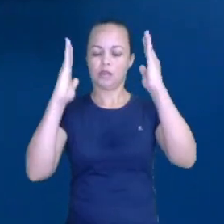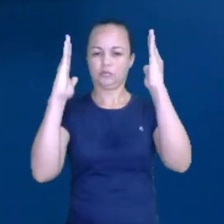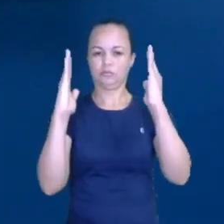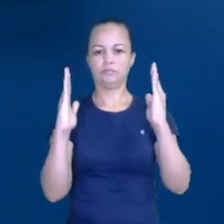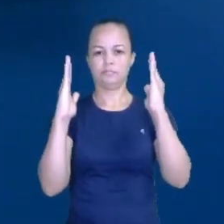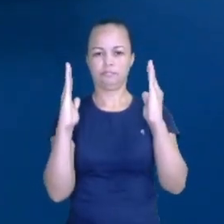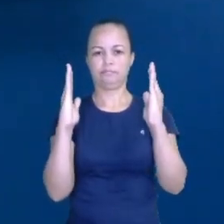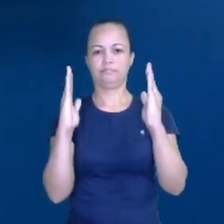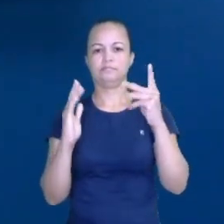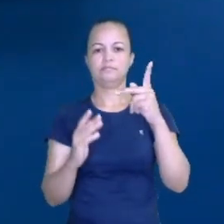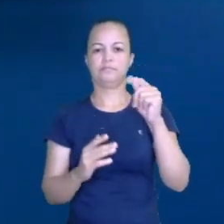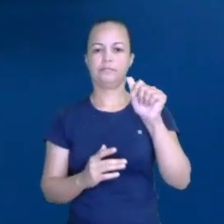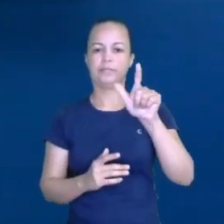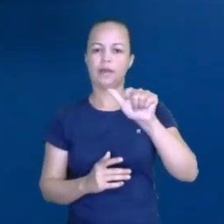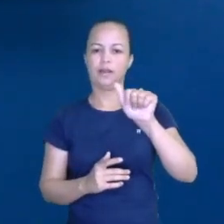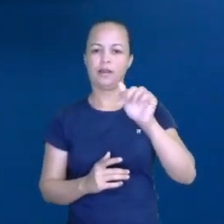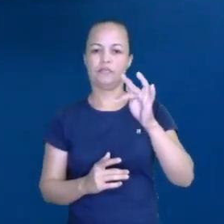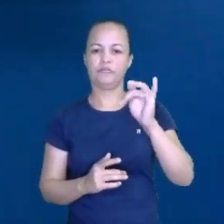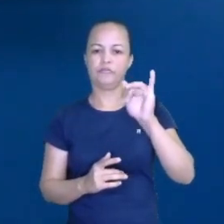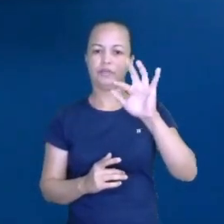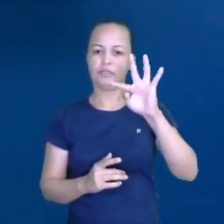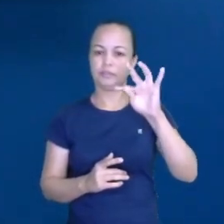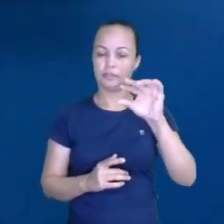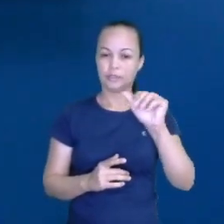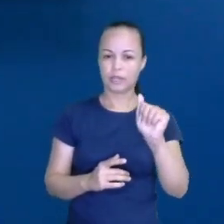em áreas alagadas, tá bem?